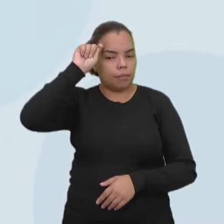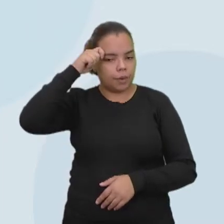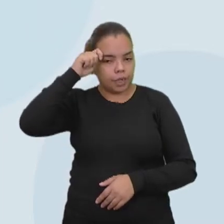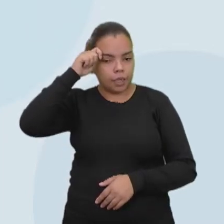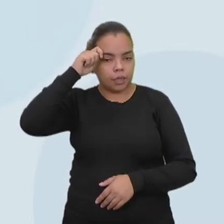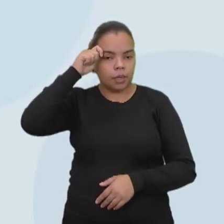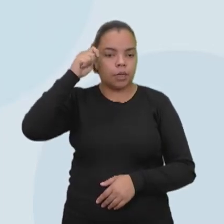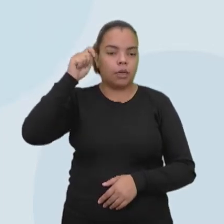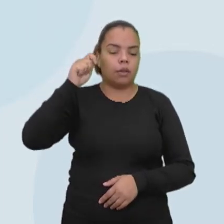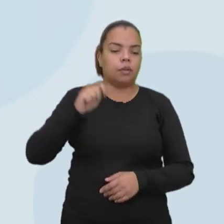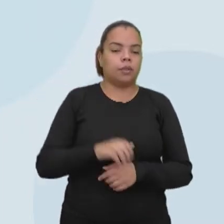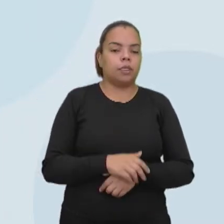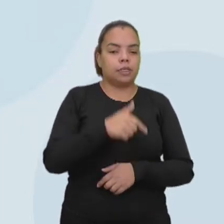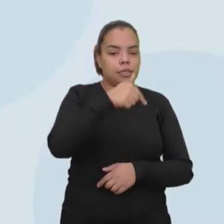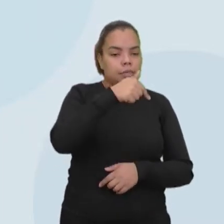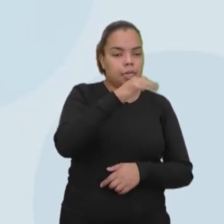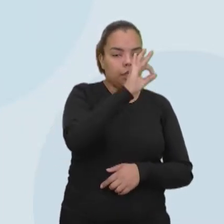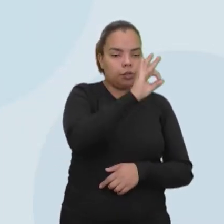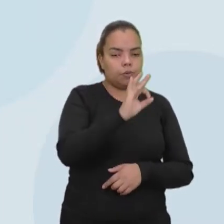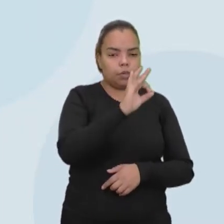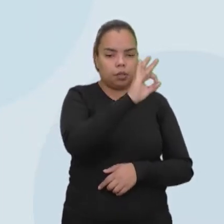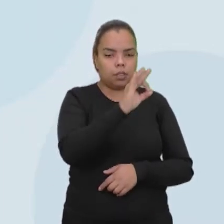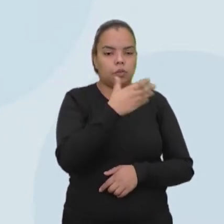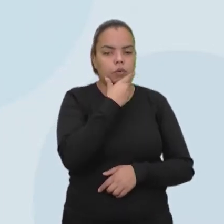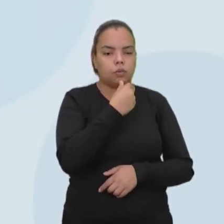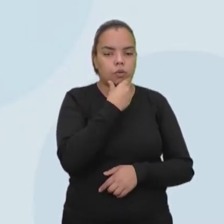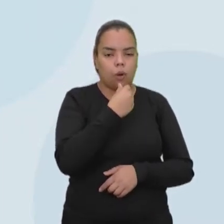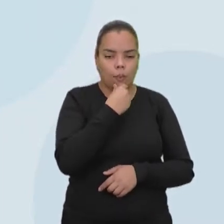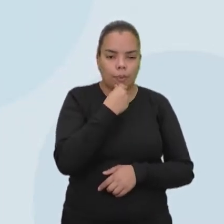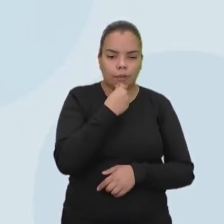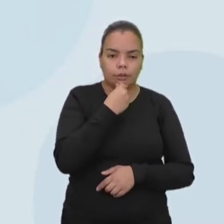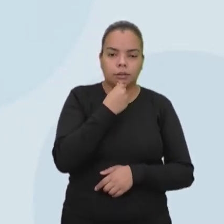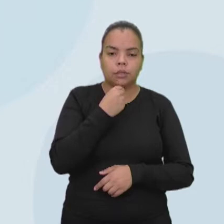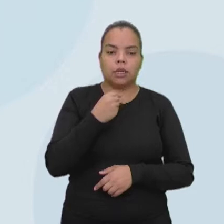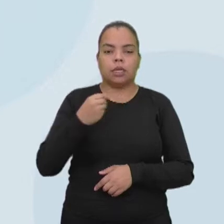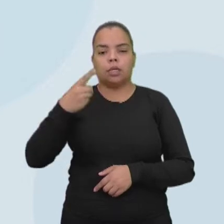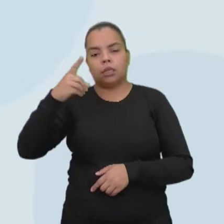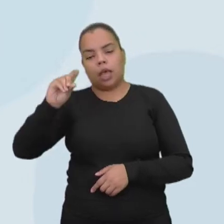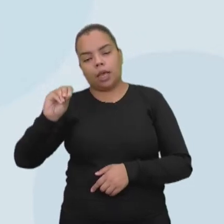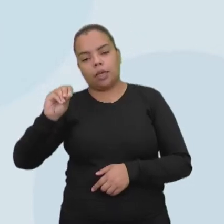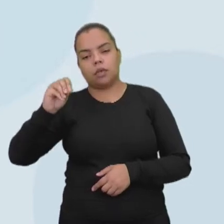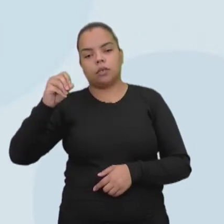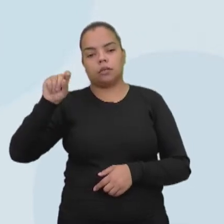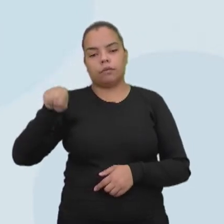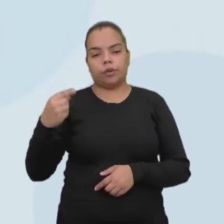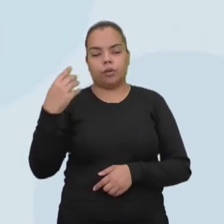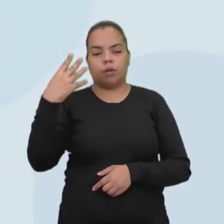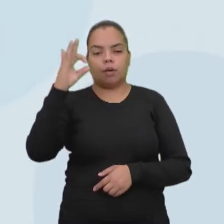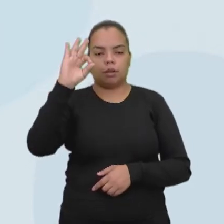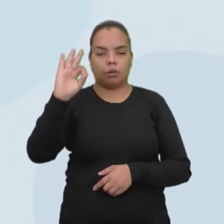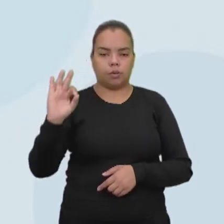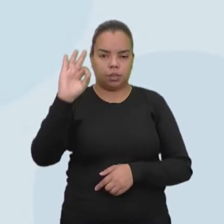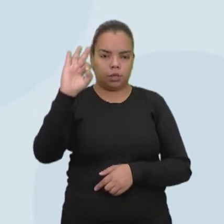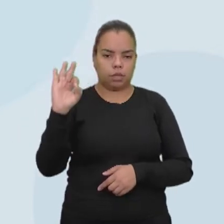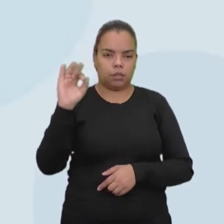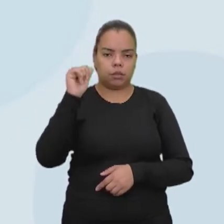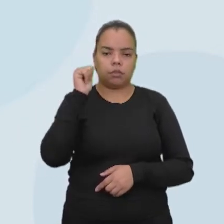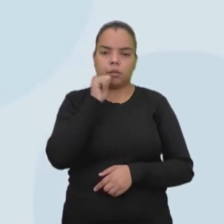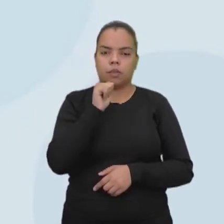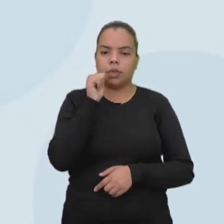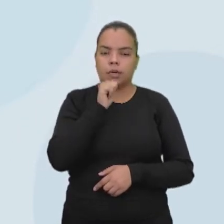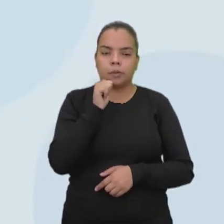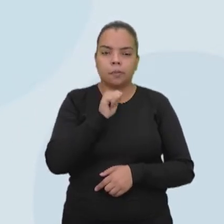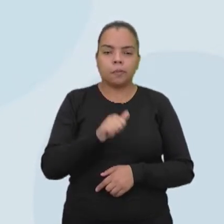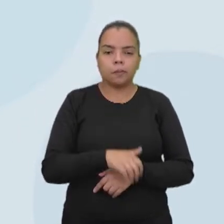homens, 10,4% das mulheres, né, uma porcentagem até maior em relação aí a homens e mulheres.